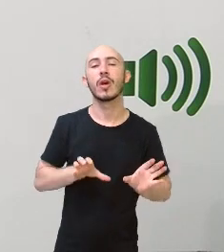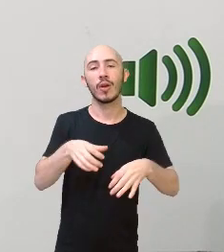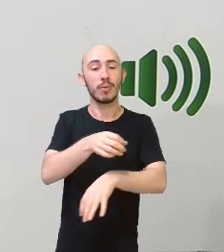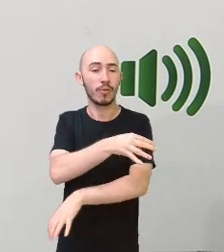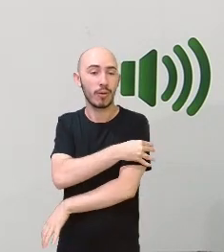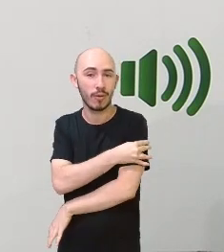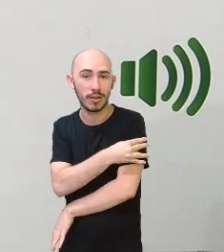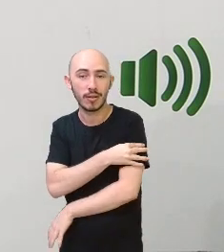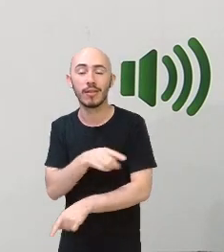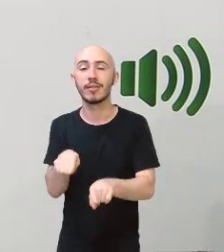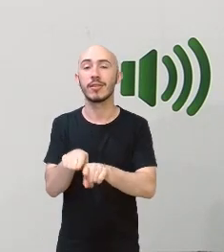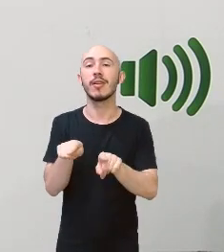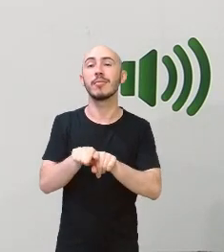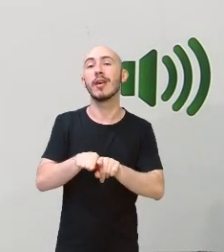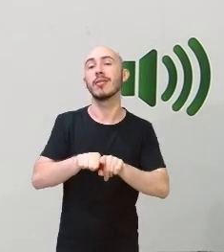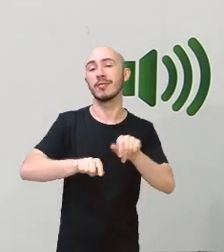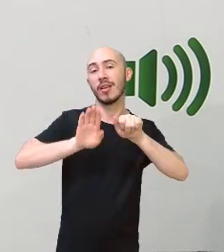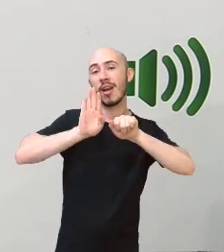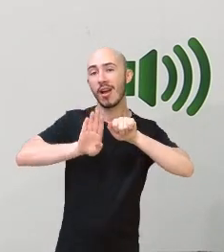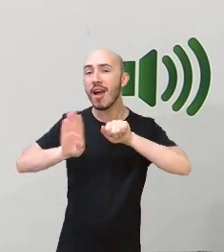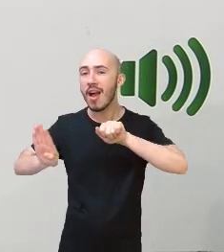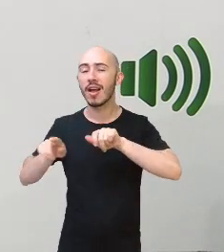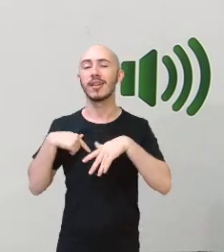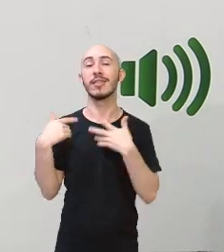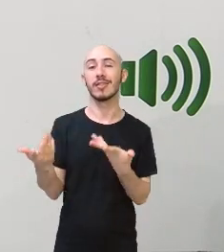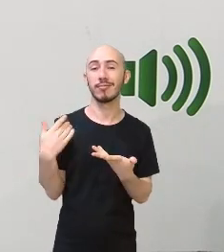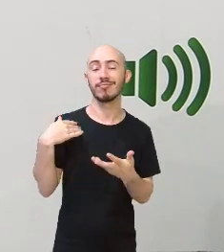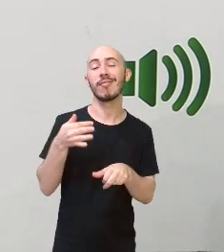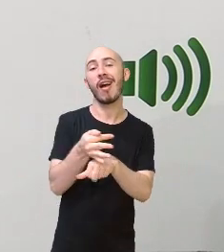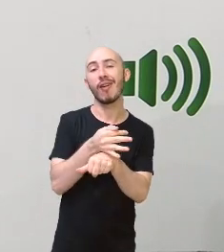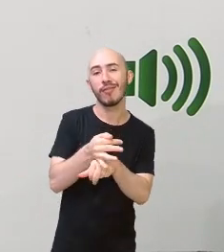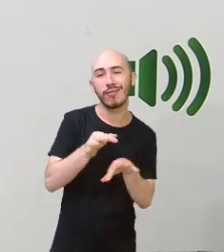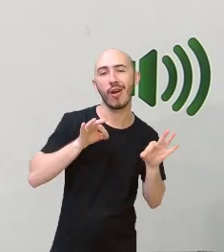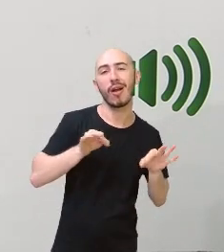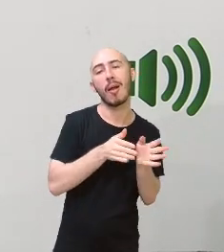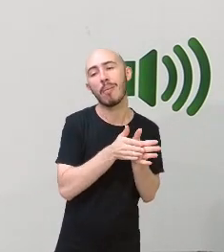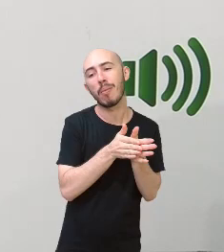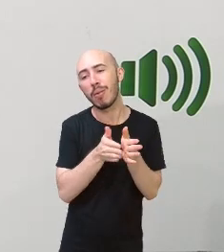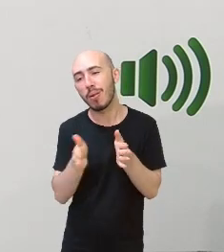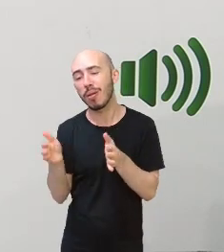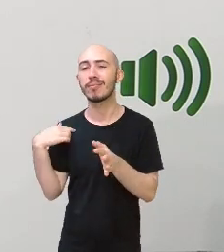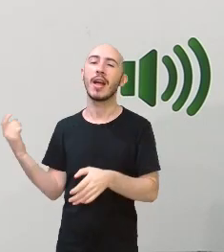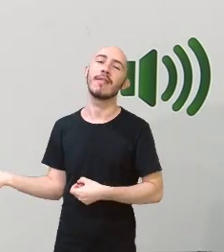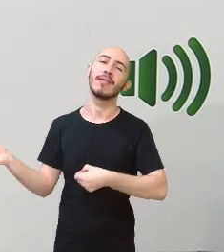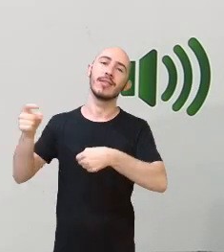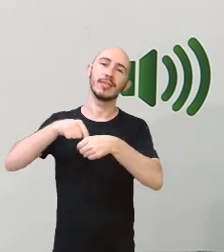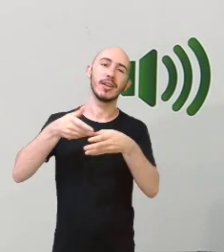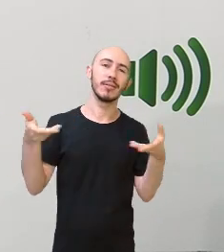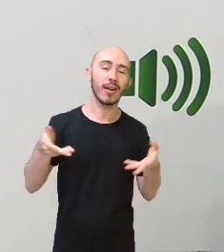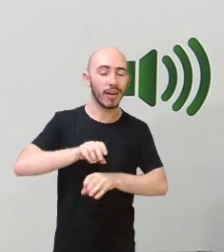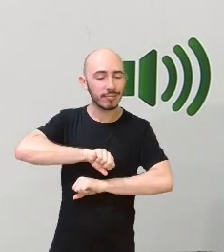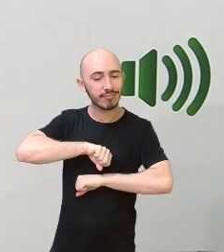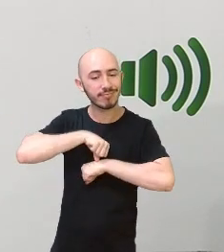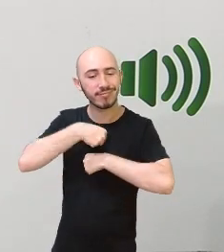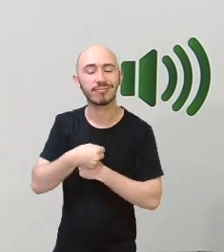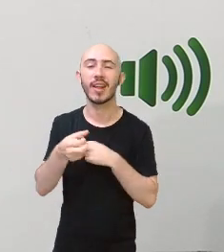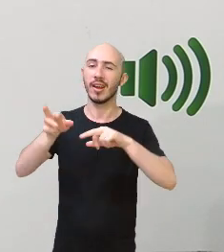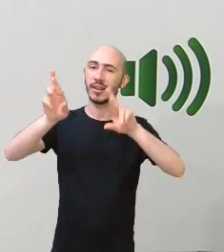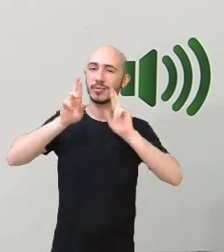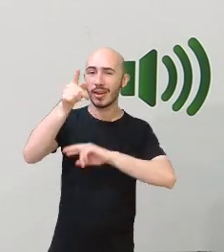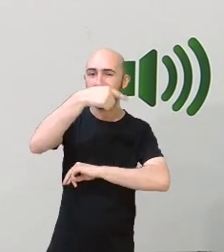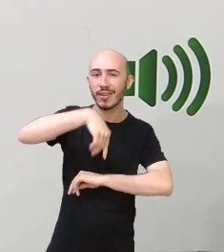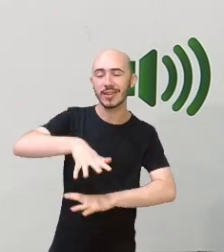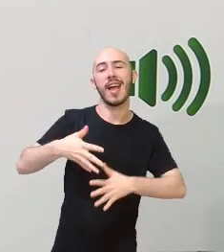ano e para o Acelera. Depois desse feriadão aí, ó, a gente volta com toda a força. Espero que vocês estejam